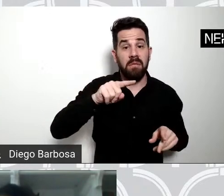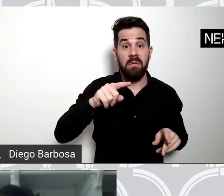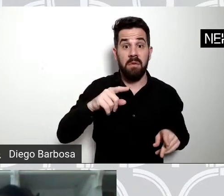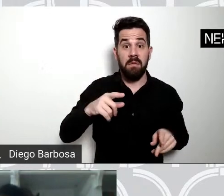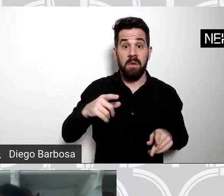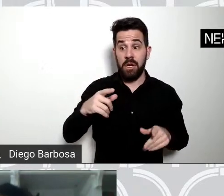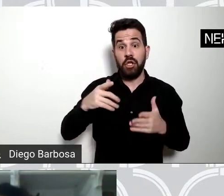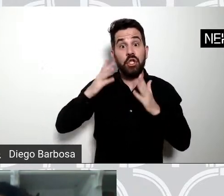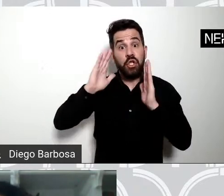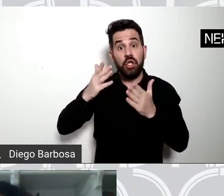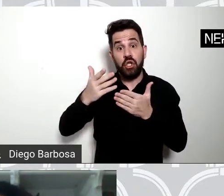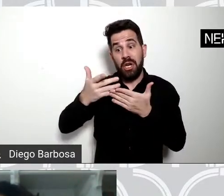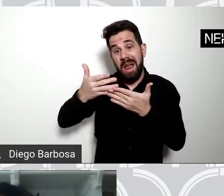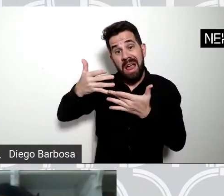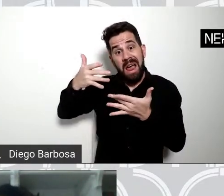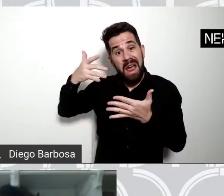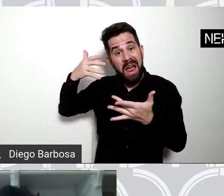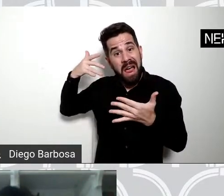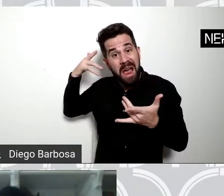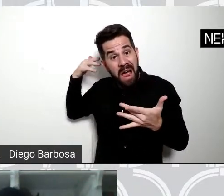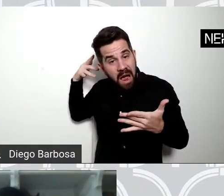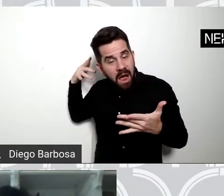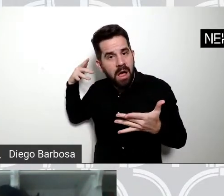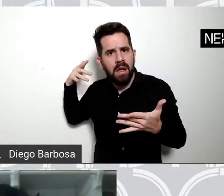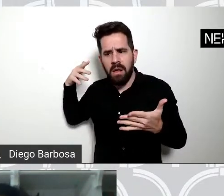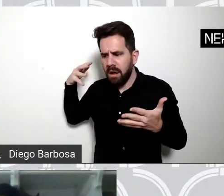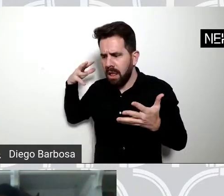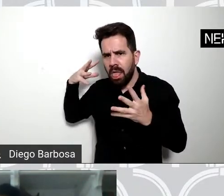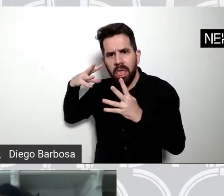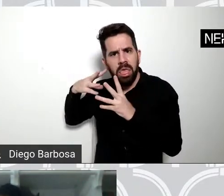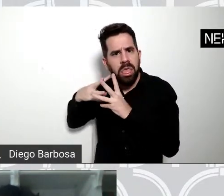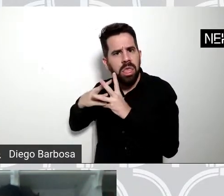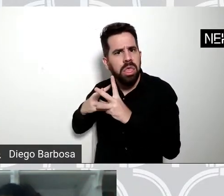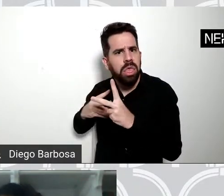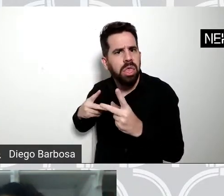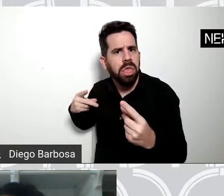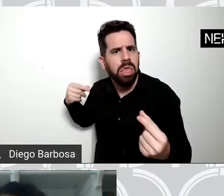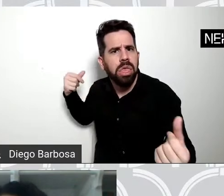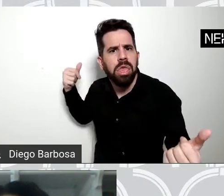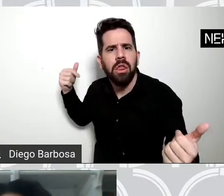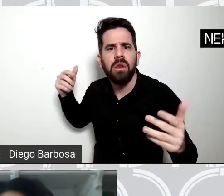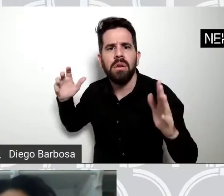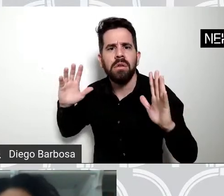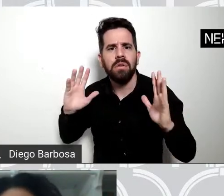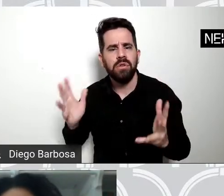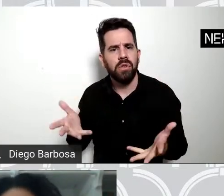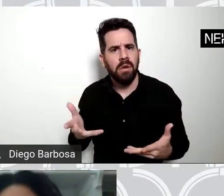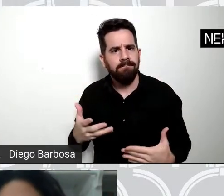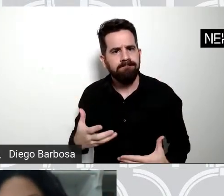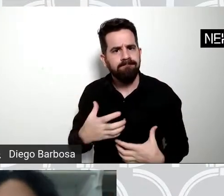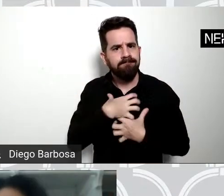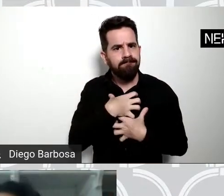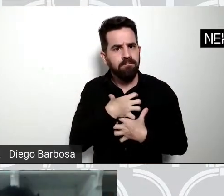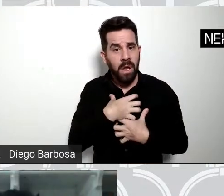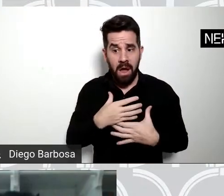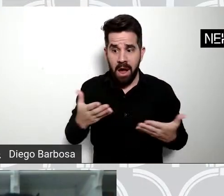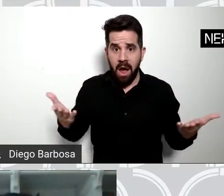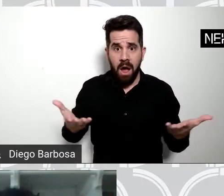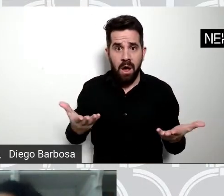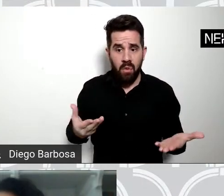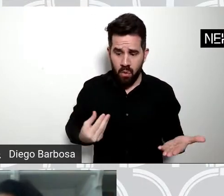passado e trazendo esse dilaceramento, a angústia com relação ao nosso devir, né?